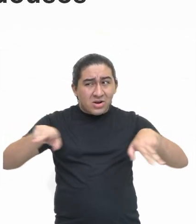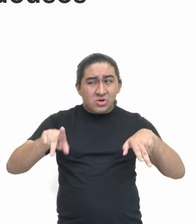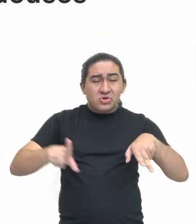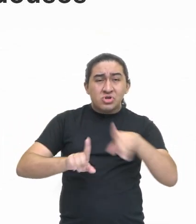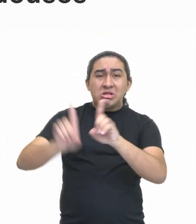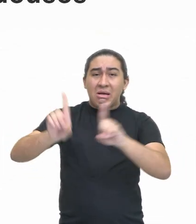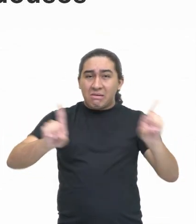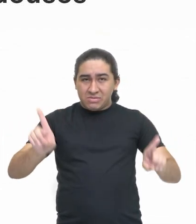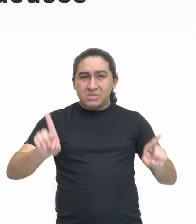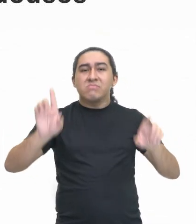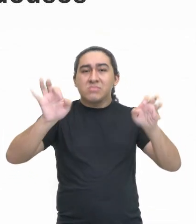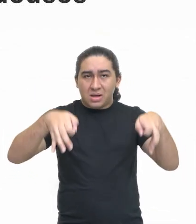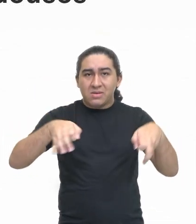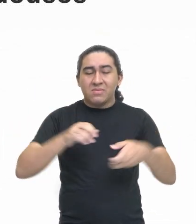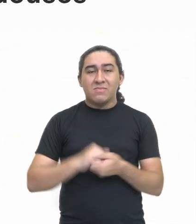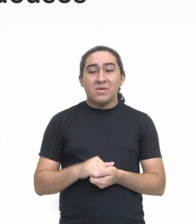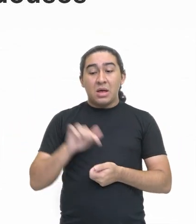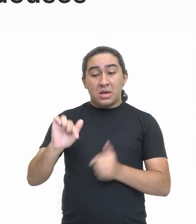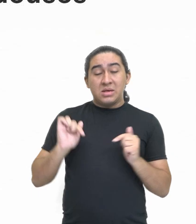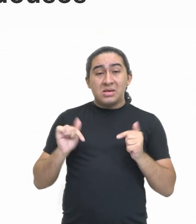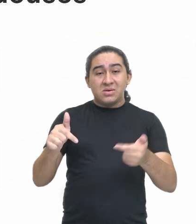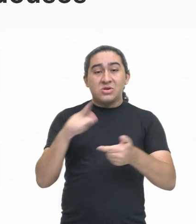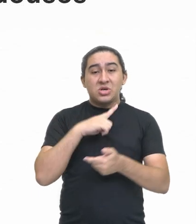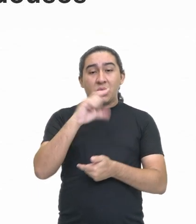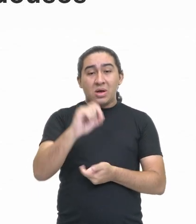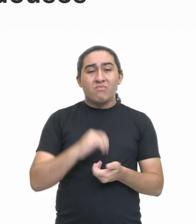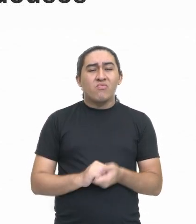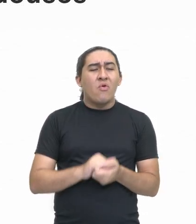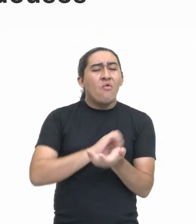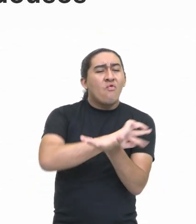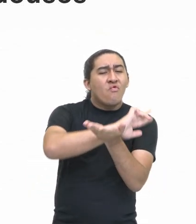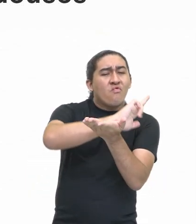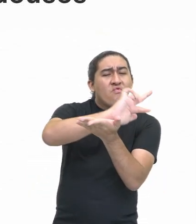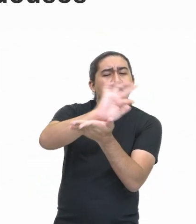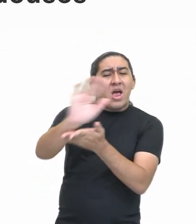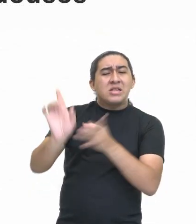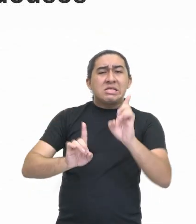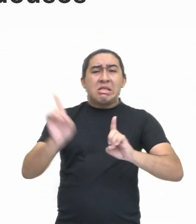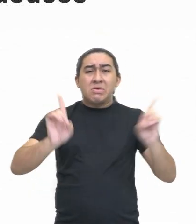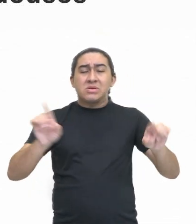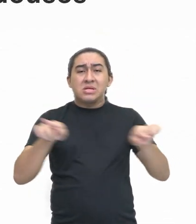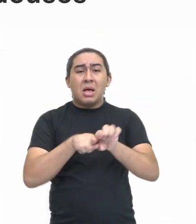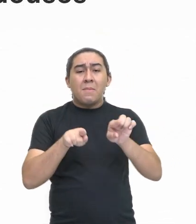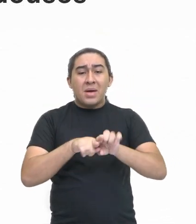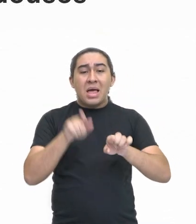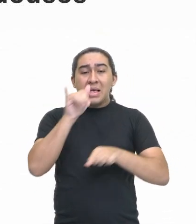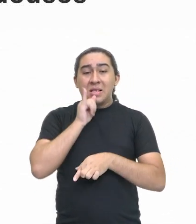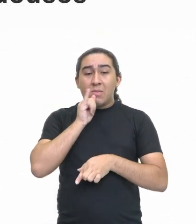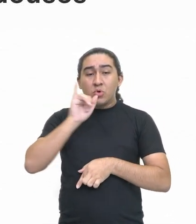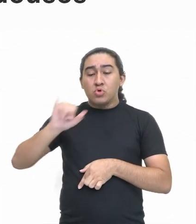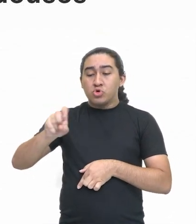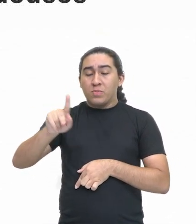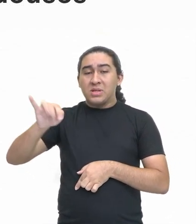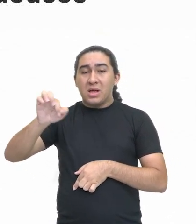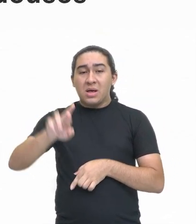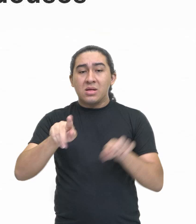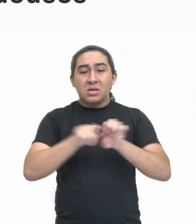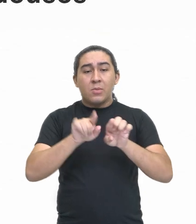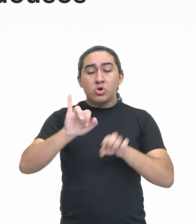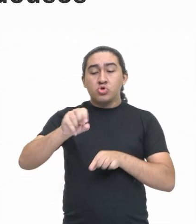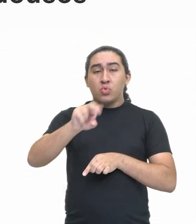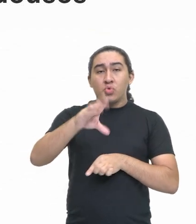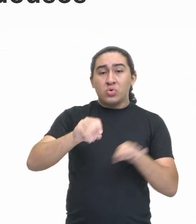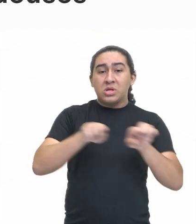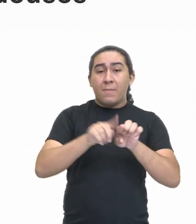Então, romanos praticavam o politeísmo que incluía uma vasta gama de deuses e deusas como Júpiter, Juno e Marte que